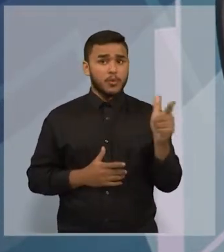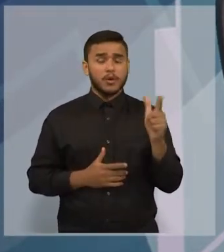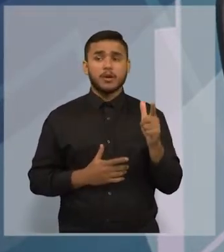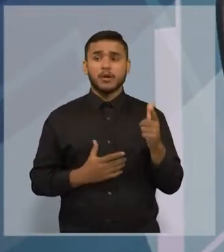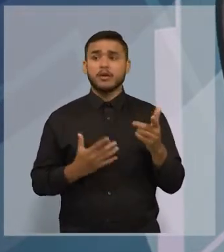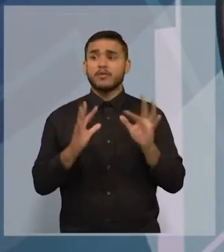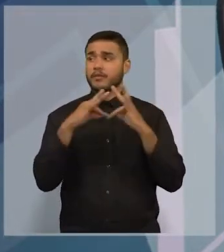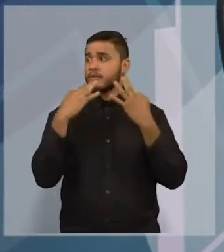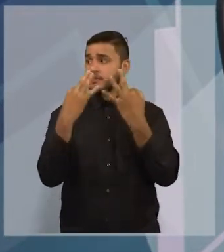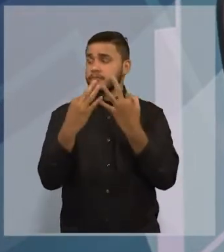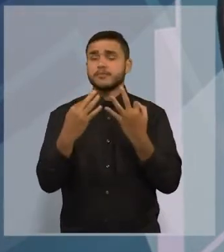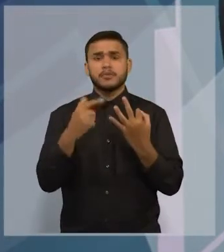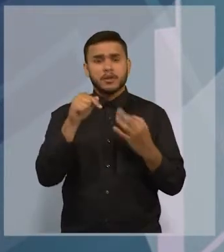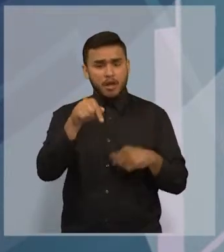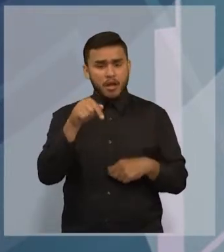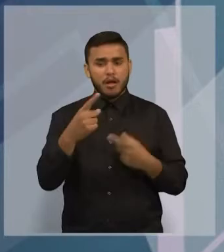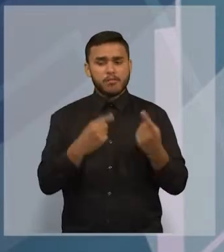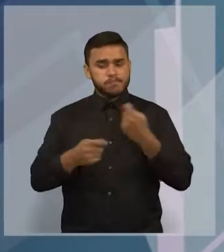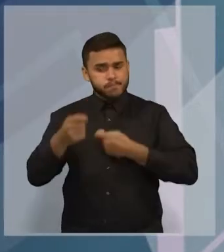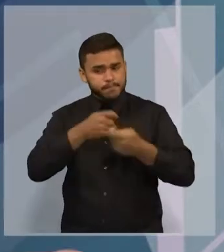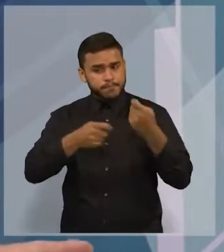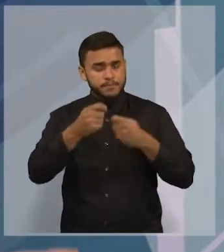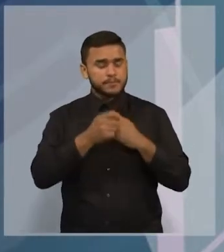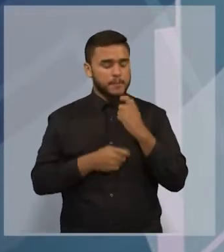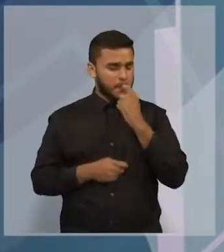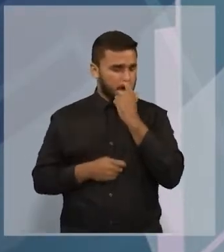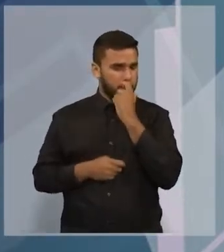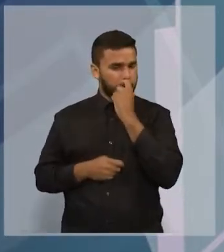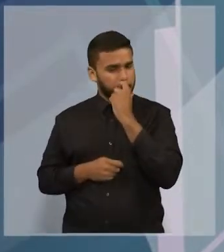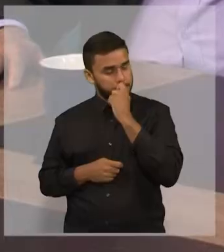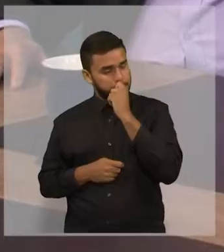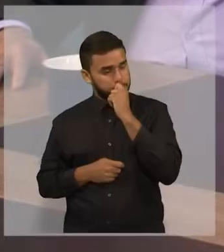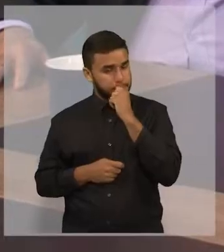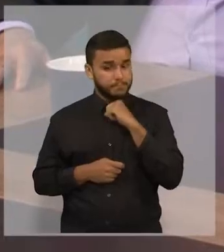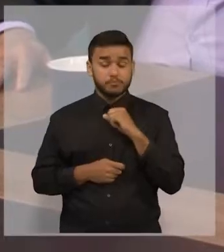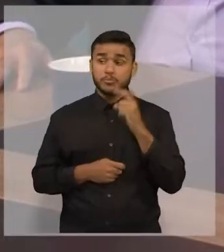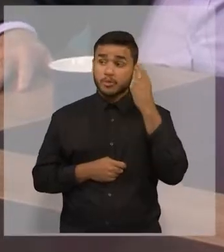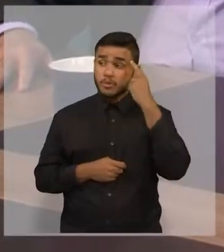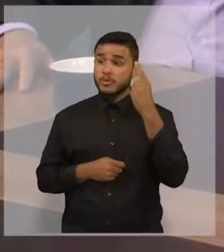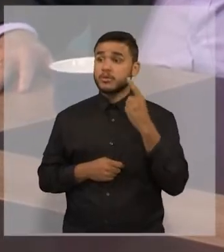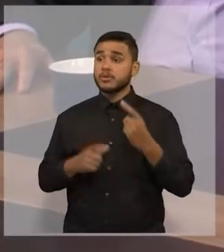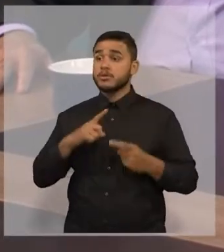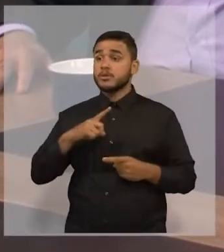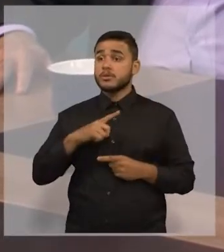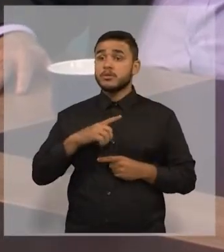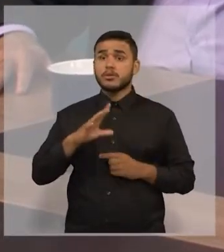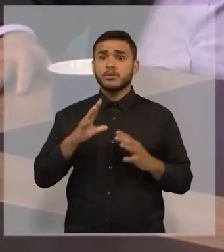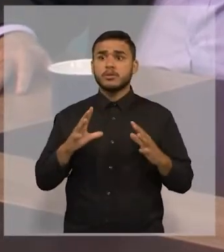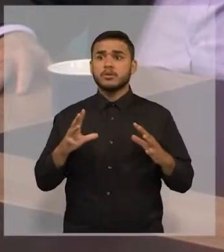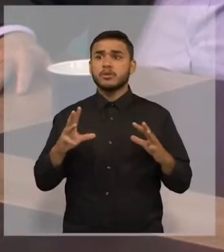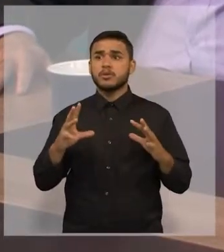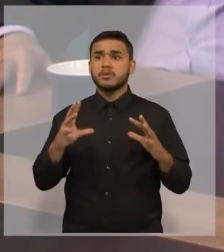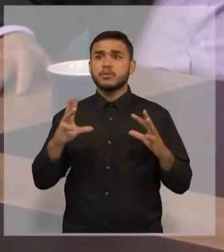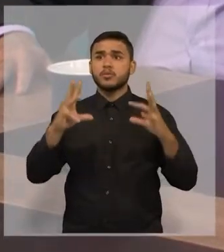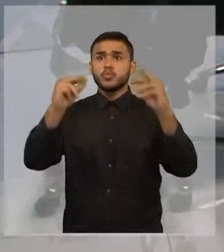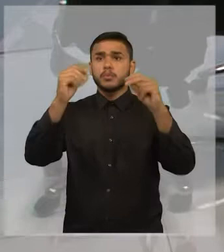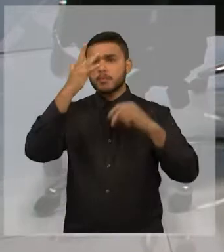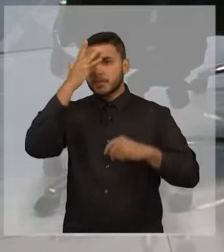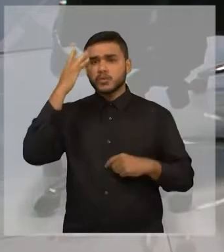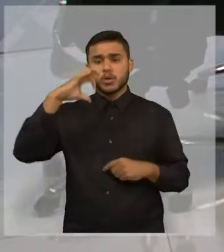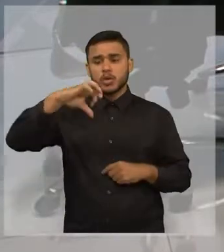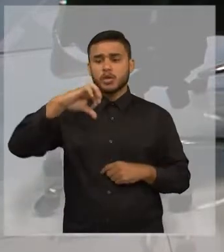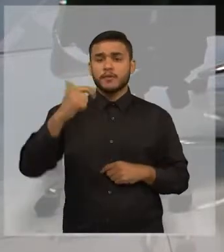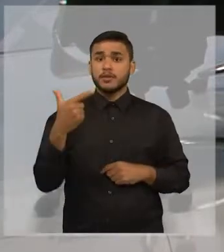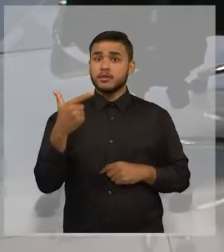filho. Tem mais gente da família envolvida. Olha aí, mais gente participava desse processo. Então, uma coisa é você... Foi pedida a quebra de